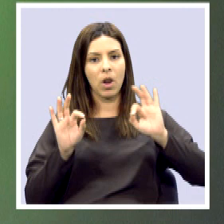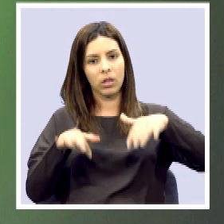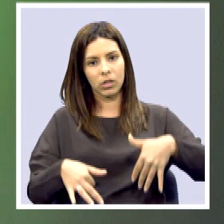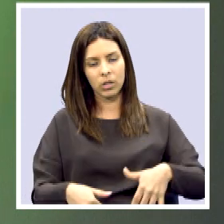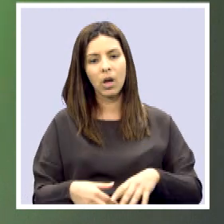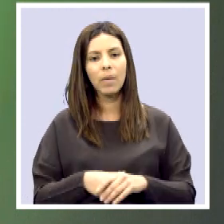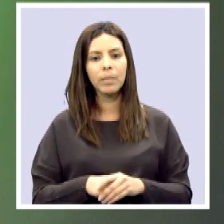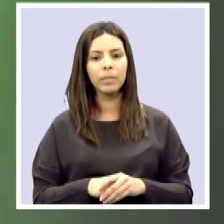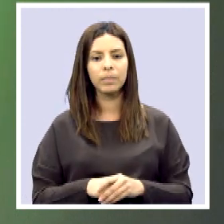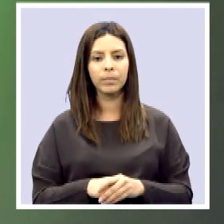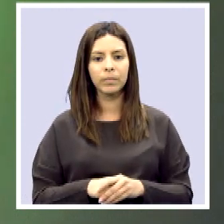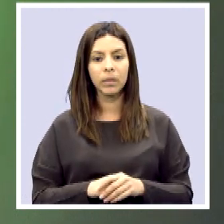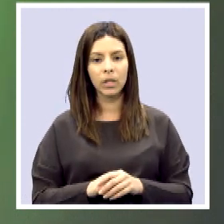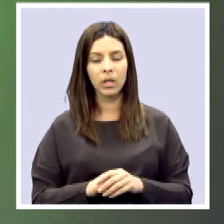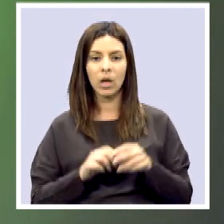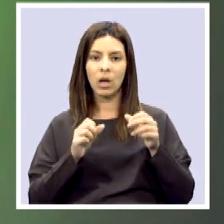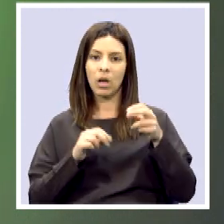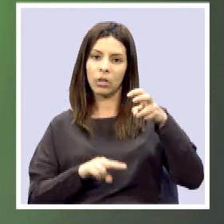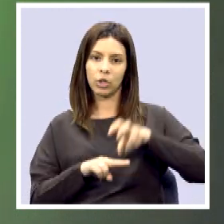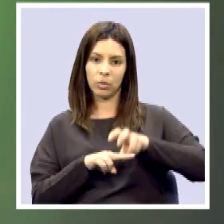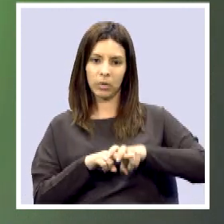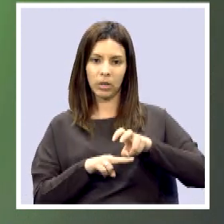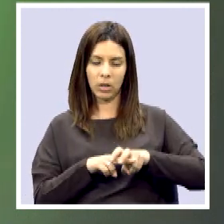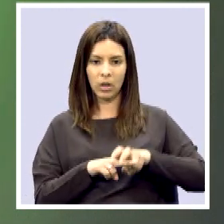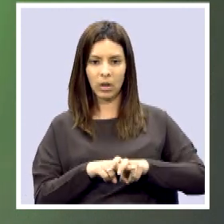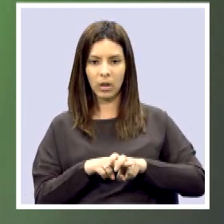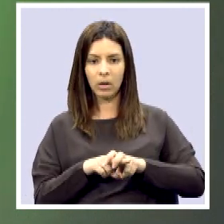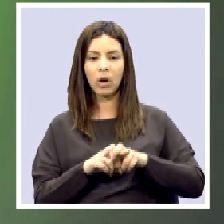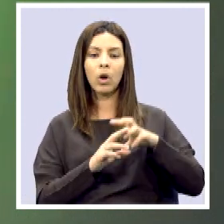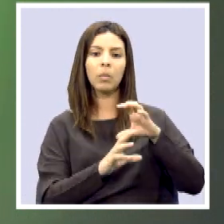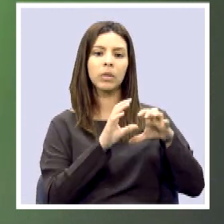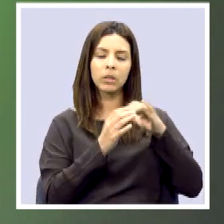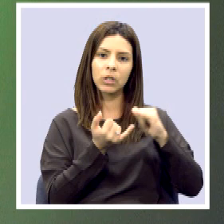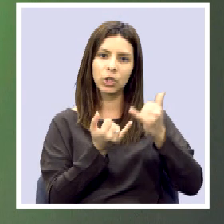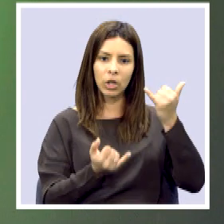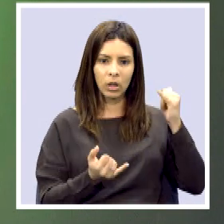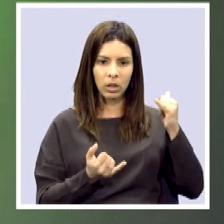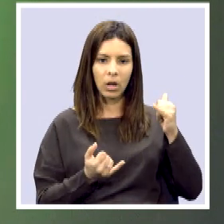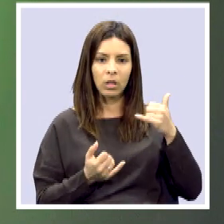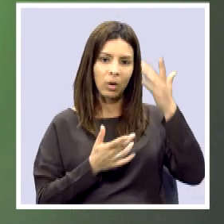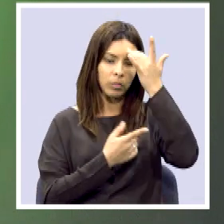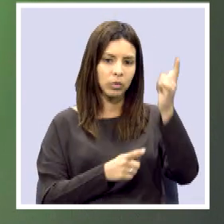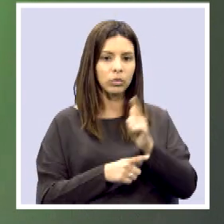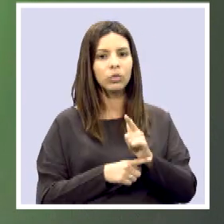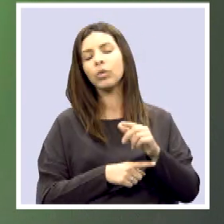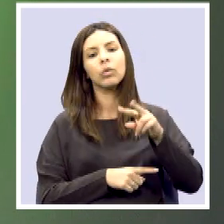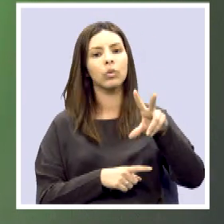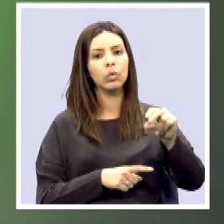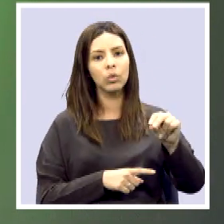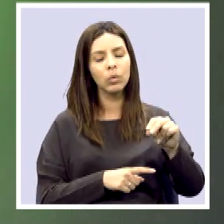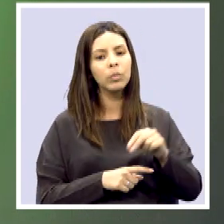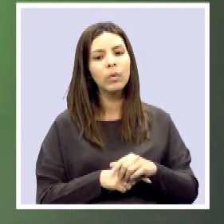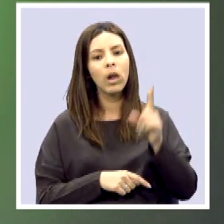finalista. A cadeira de Laboratório de Comunicação em Ambientes Digitais foi lecionada pelo professor Nuno da Silva